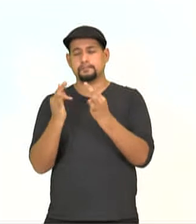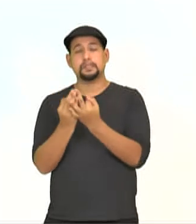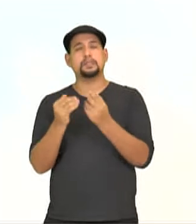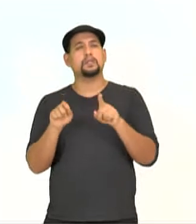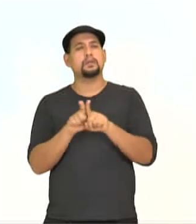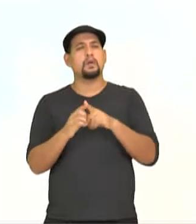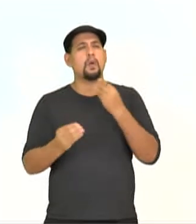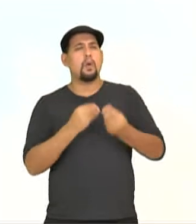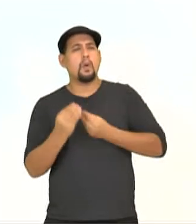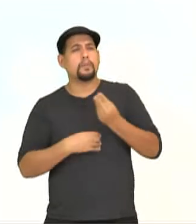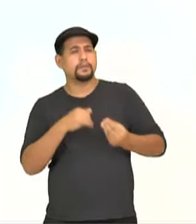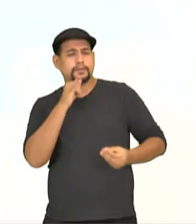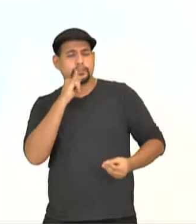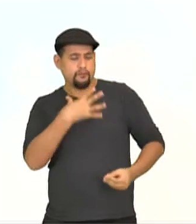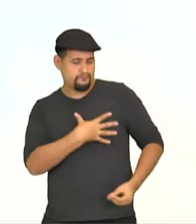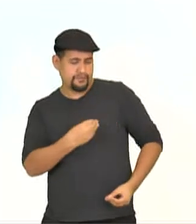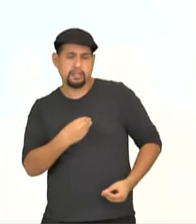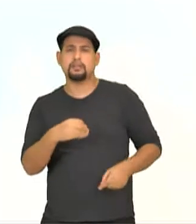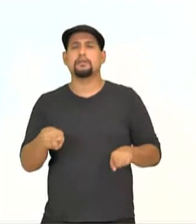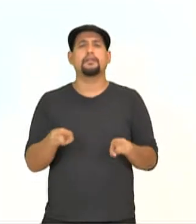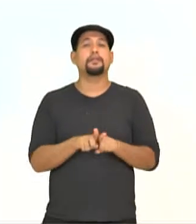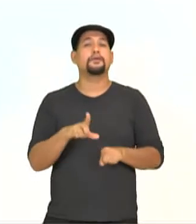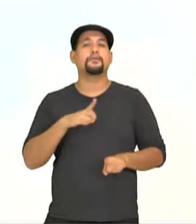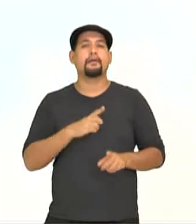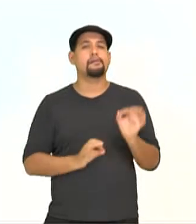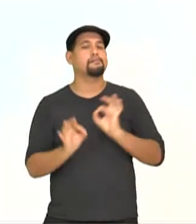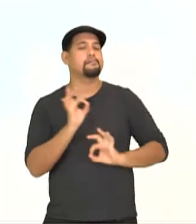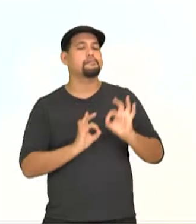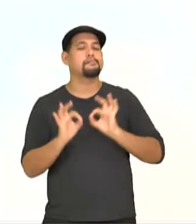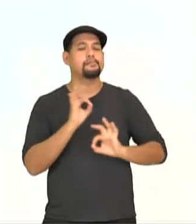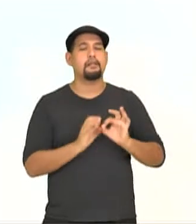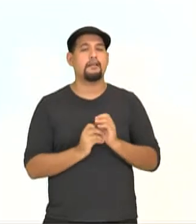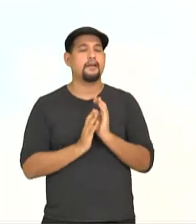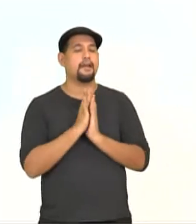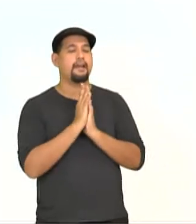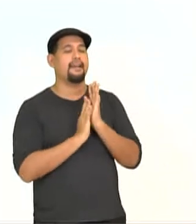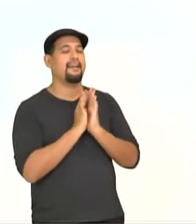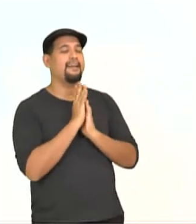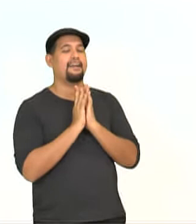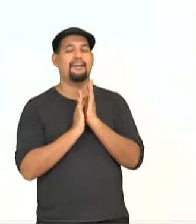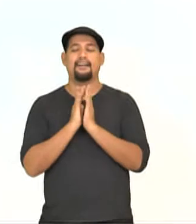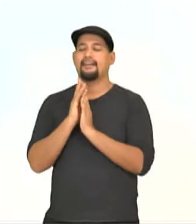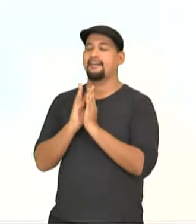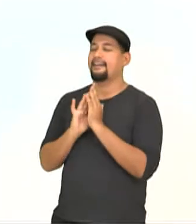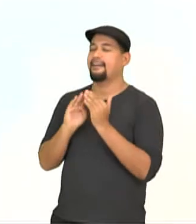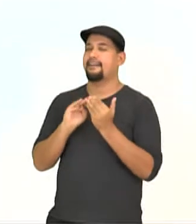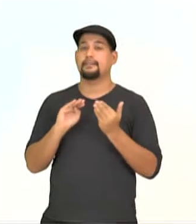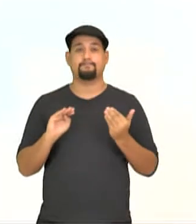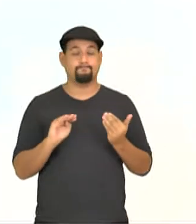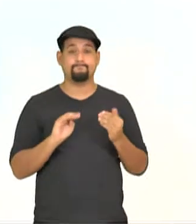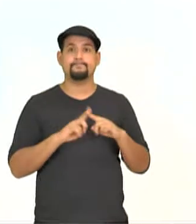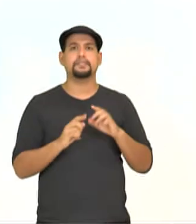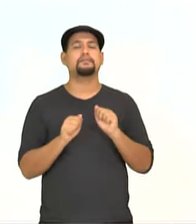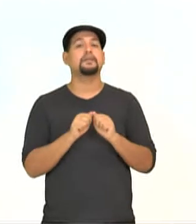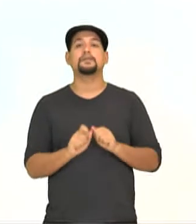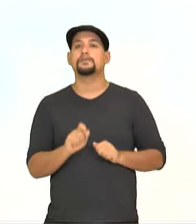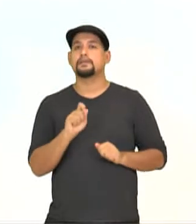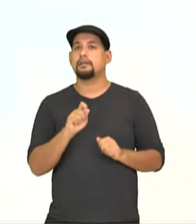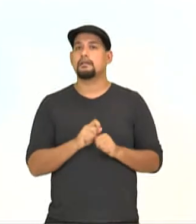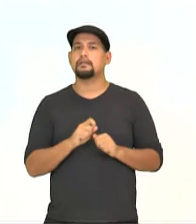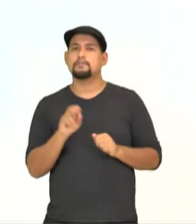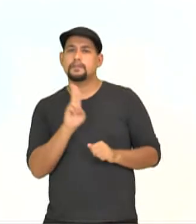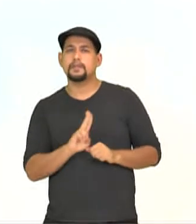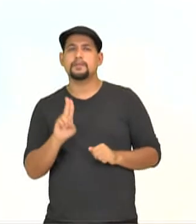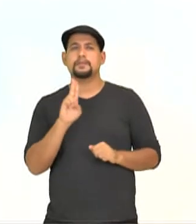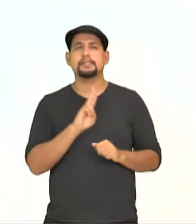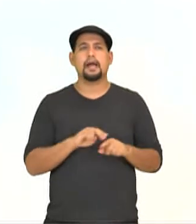de modo que los niños traman un plan para sabotear el matrimonio, el casamiento. Prepárate para disfrutar